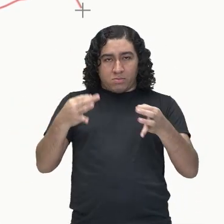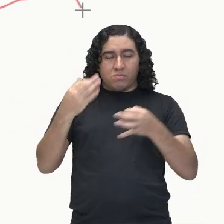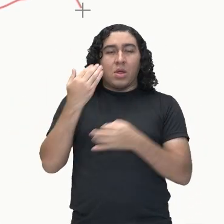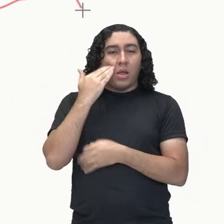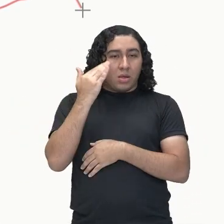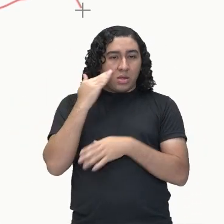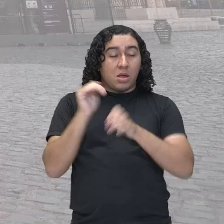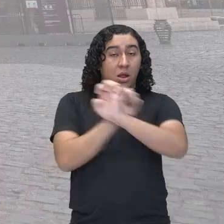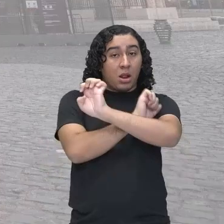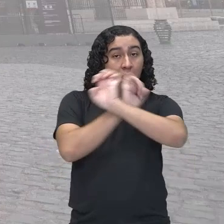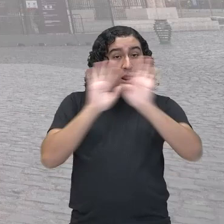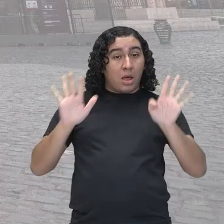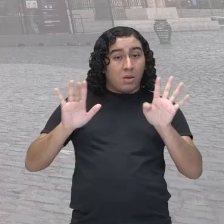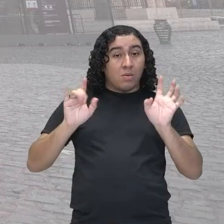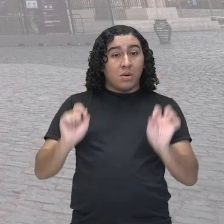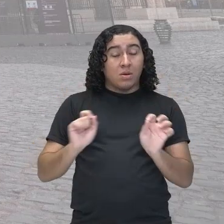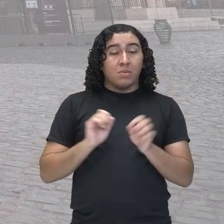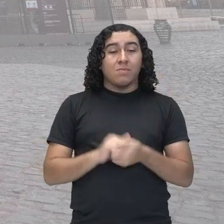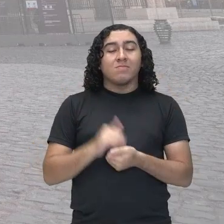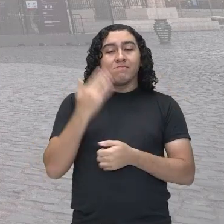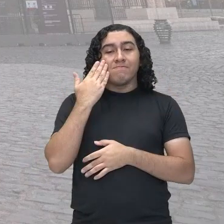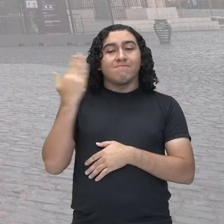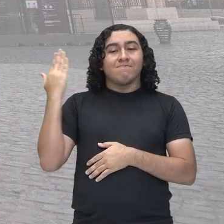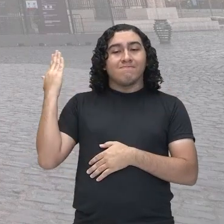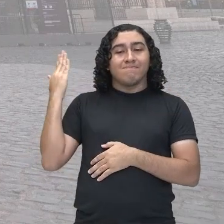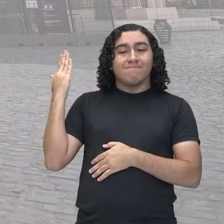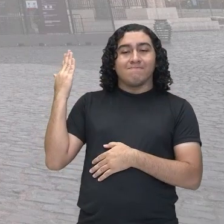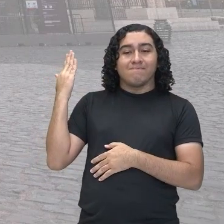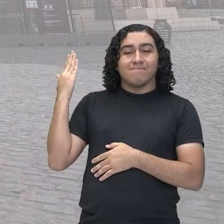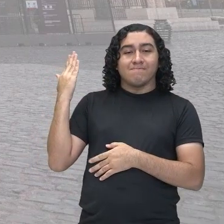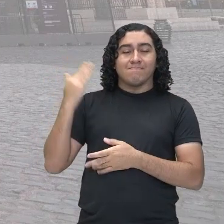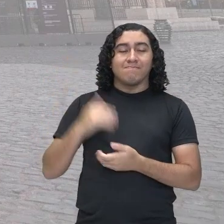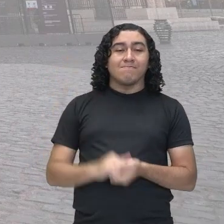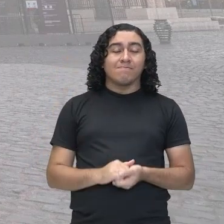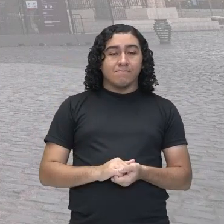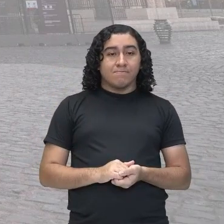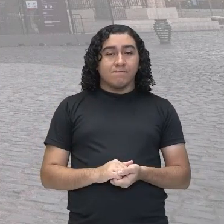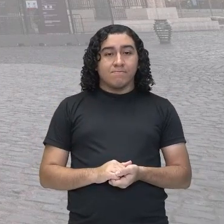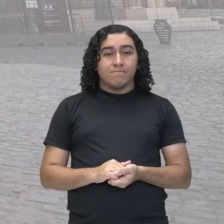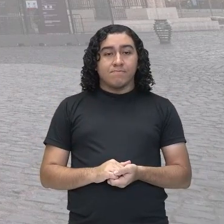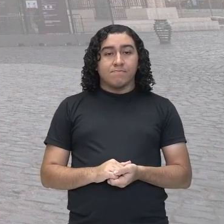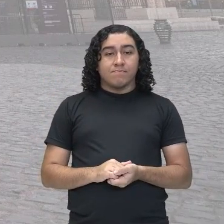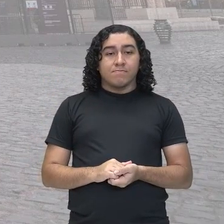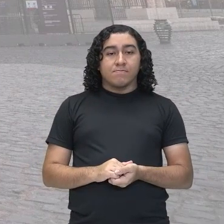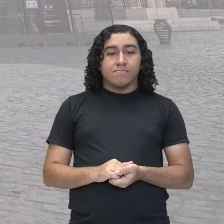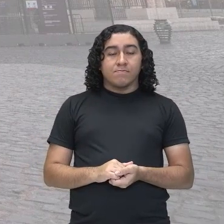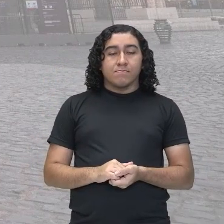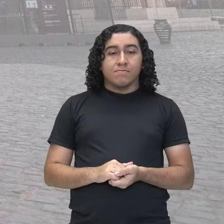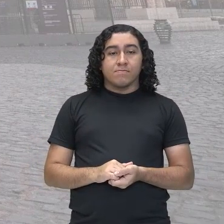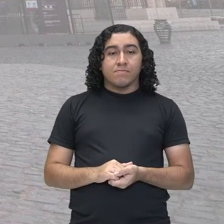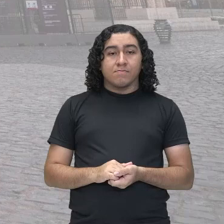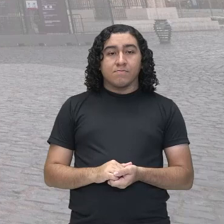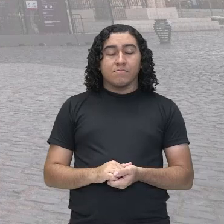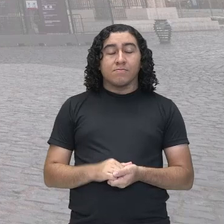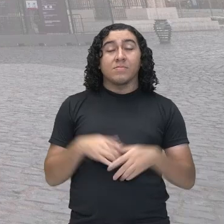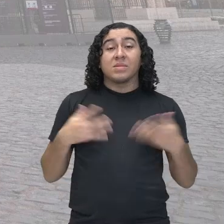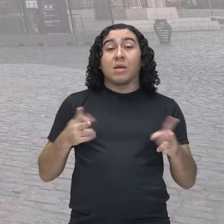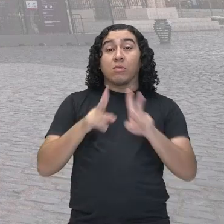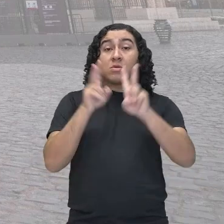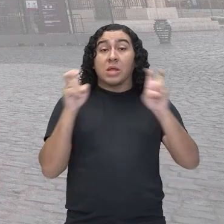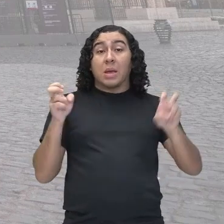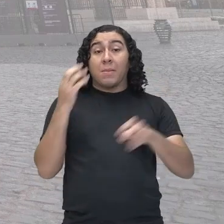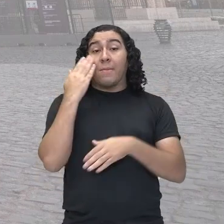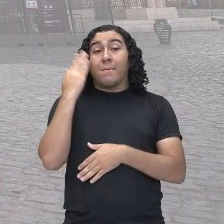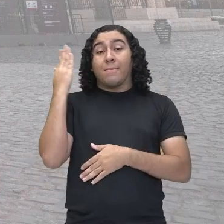entendemos presente de subo se então aqui nos tenemos presente de